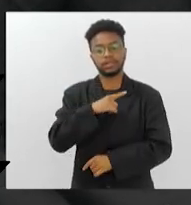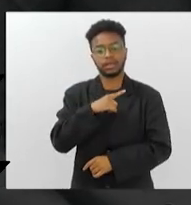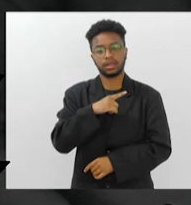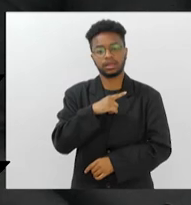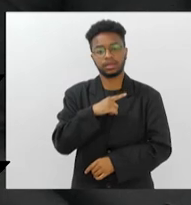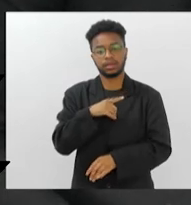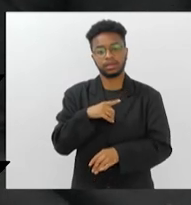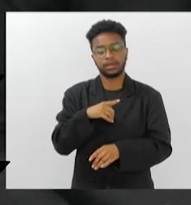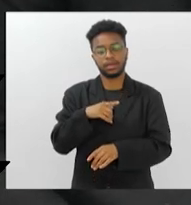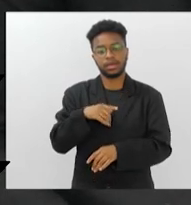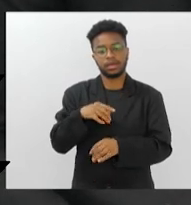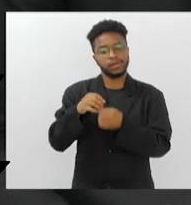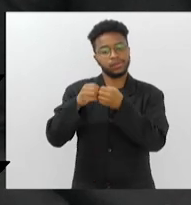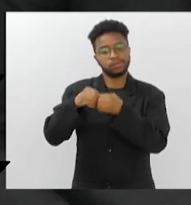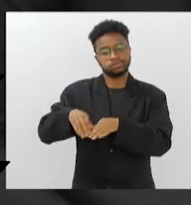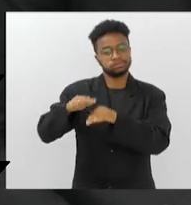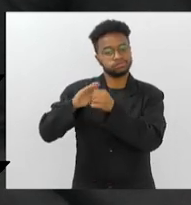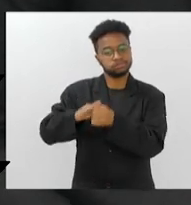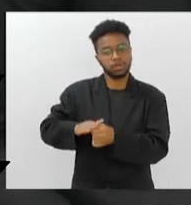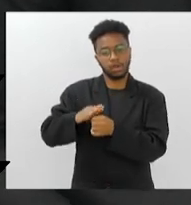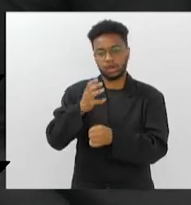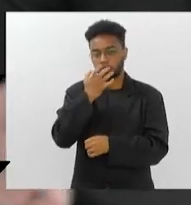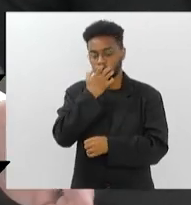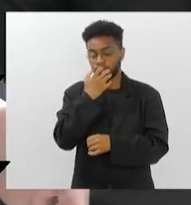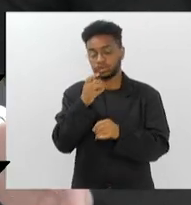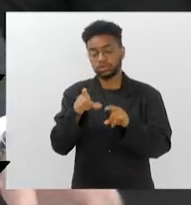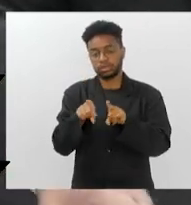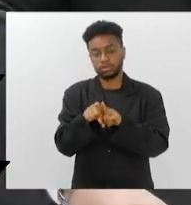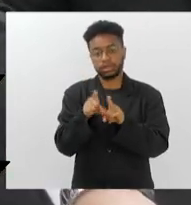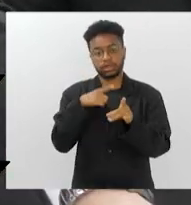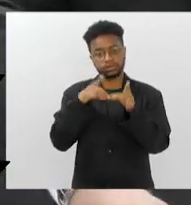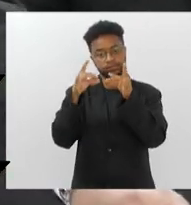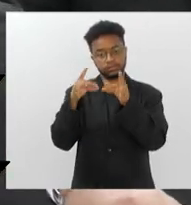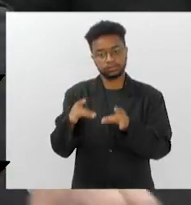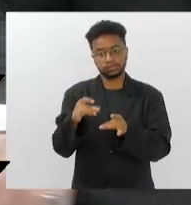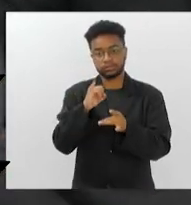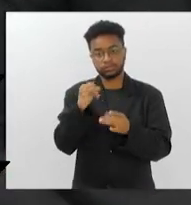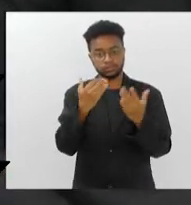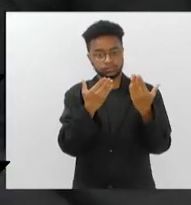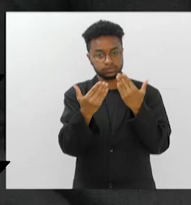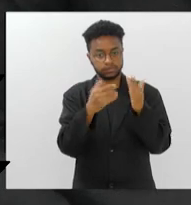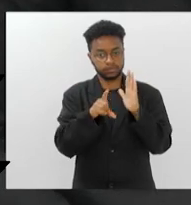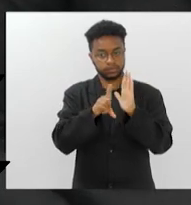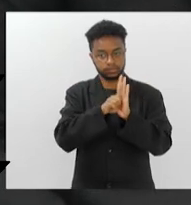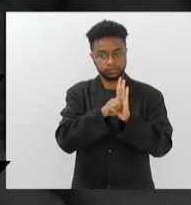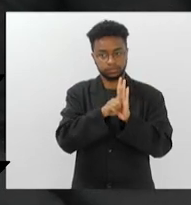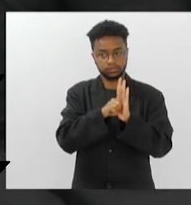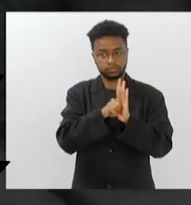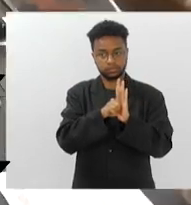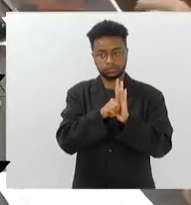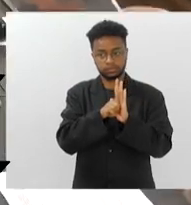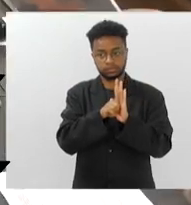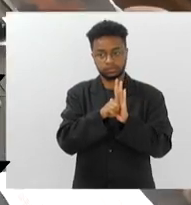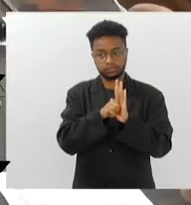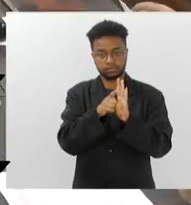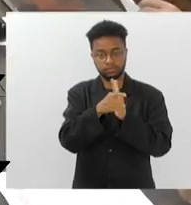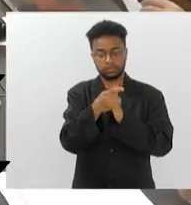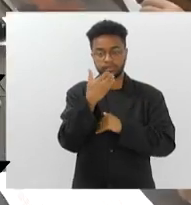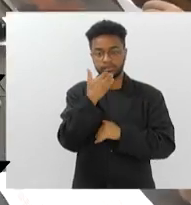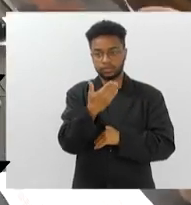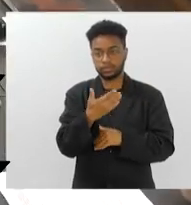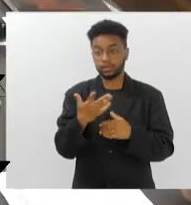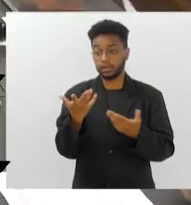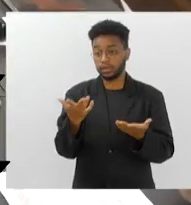questões que deixam o projeto de fato mais especificado em relação à lei permite uma parte que foi que foi solit parece me parece que a lei